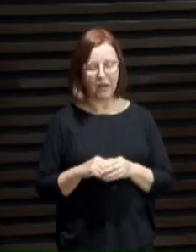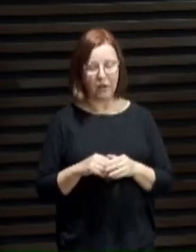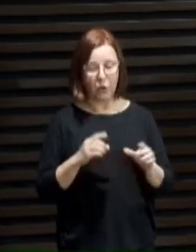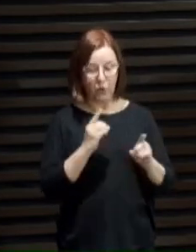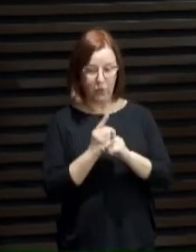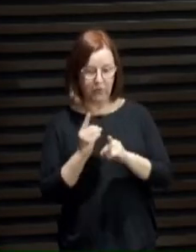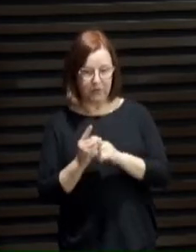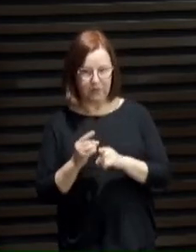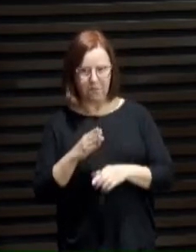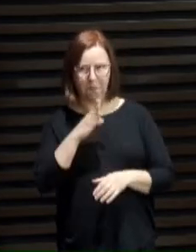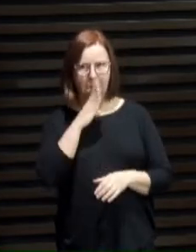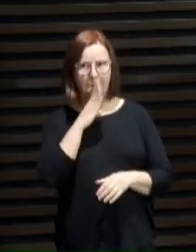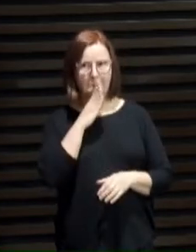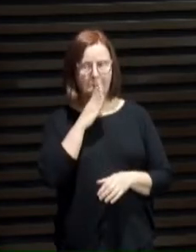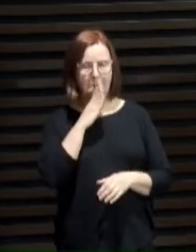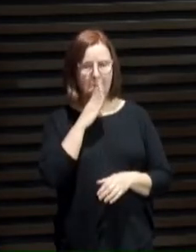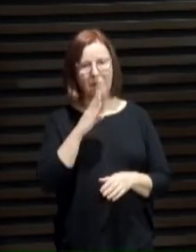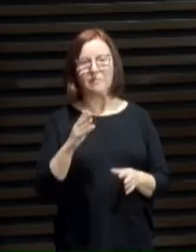E de repente Jesus levanta.